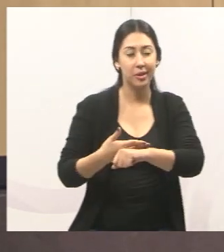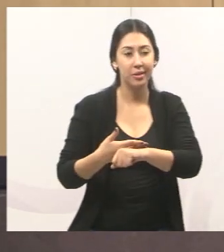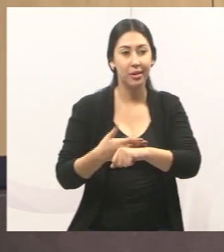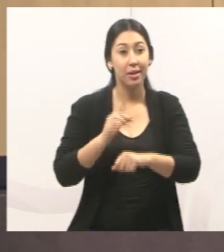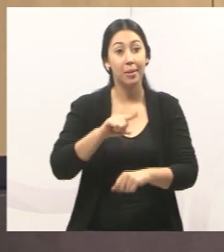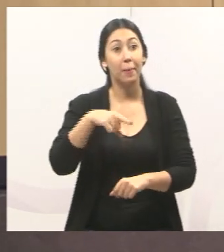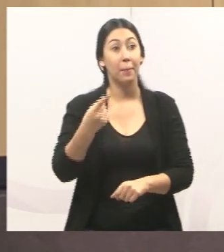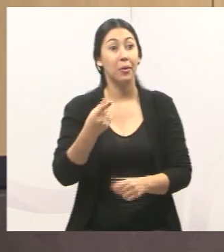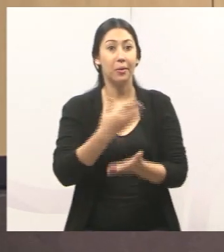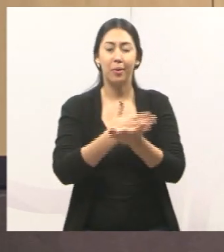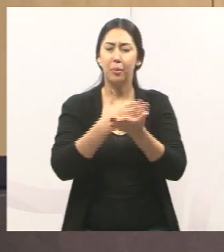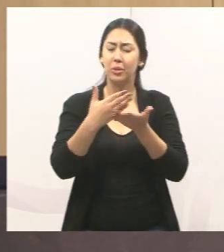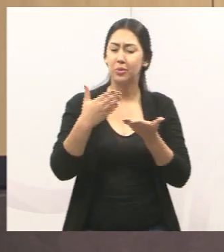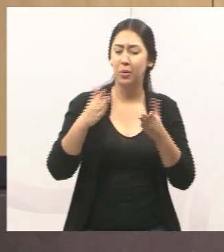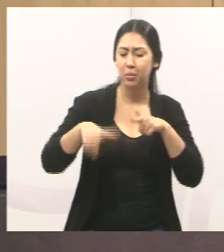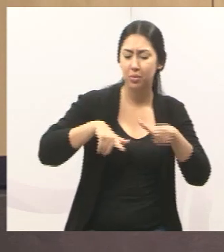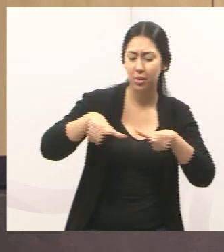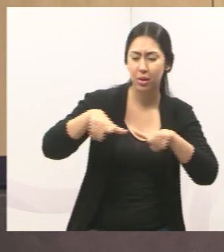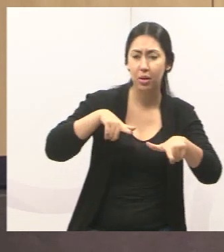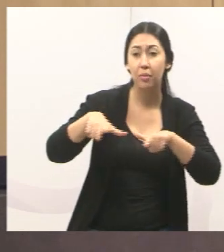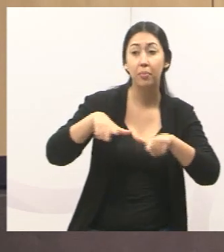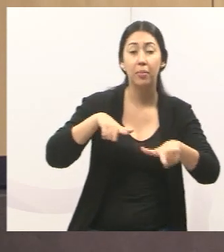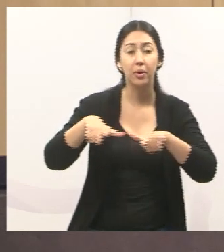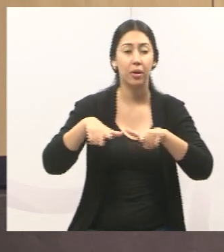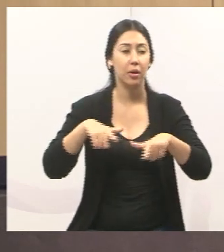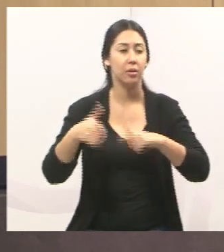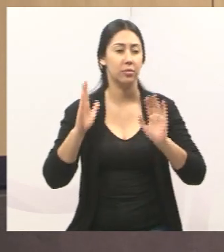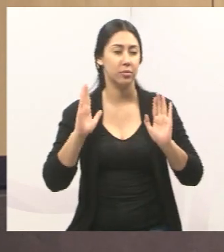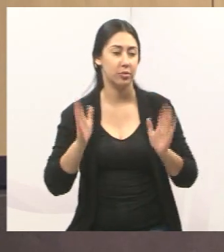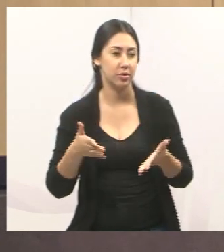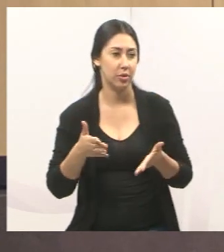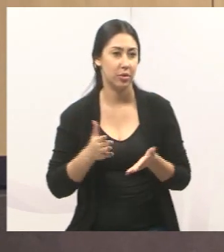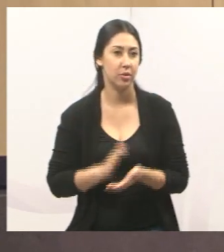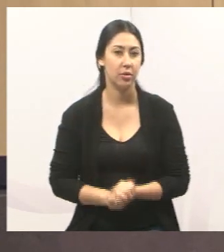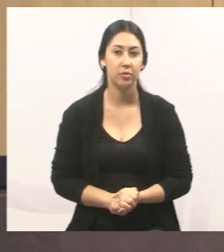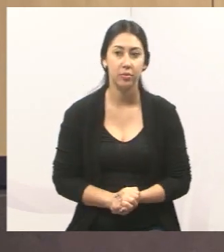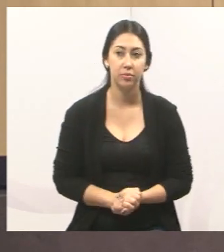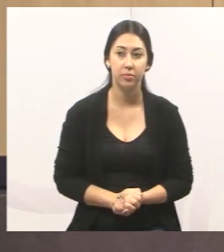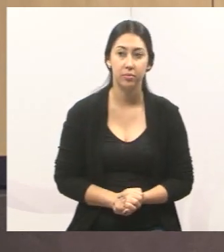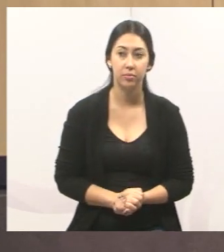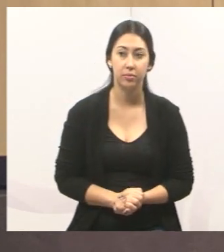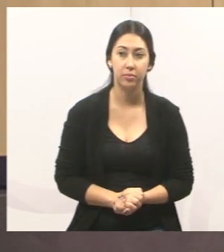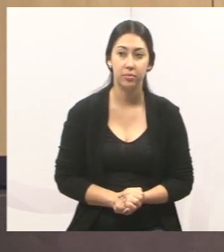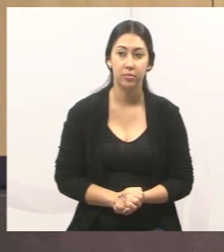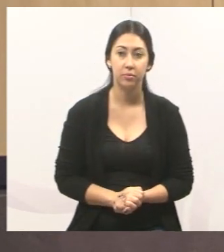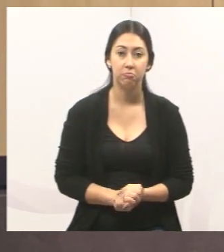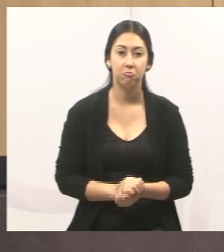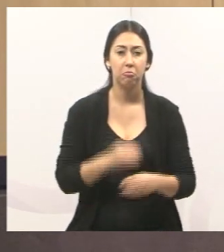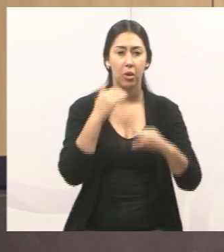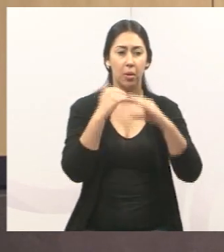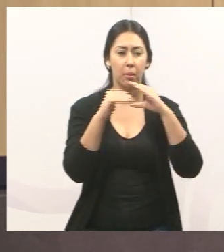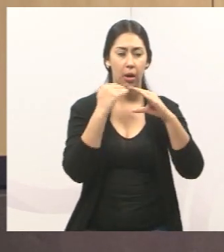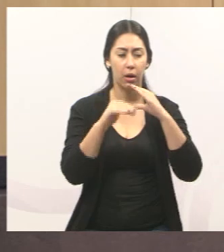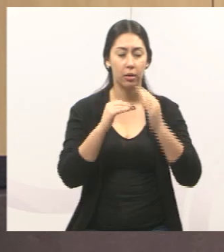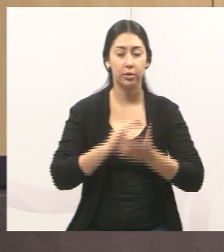início regular dos trabalhos, conforme missiva eletrônica, e-mail constante dos